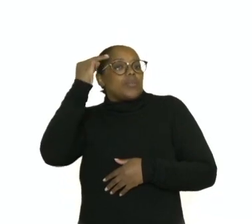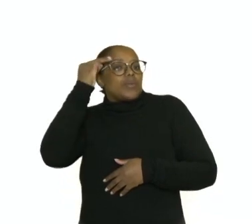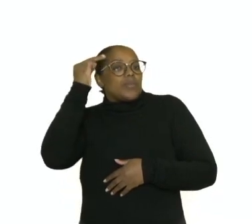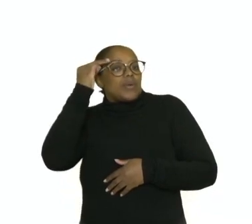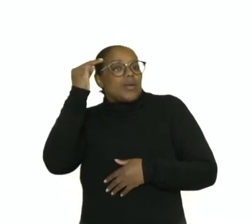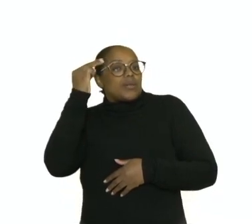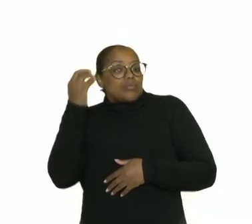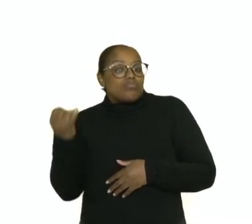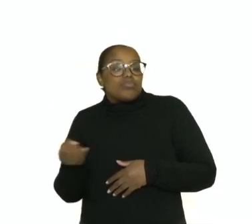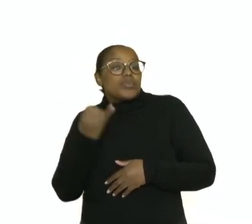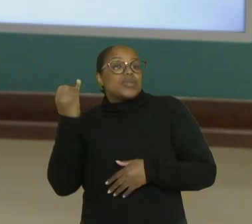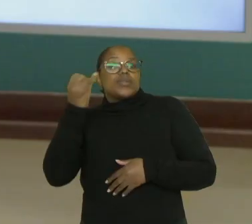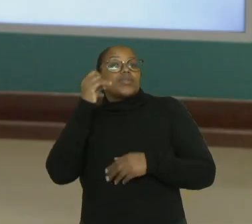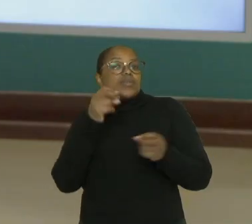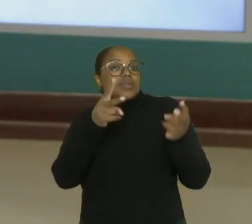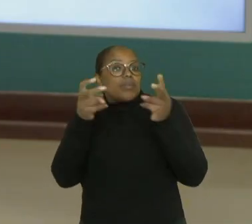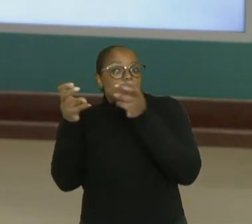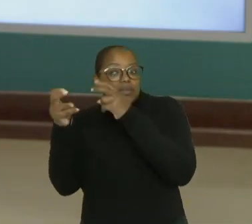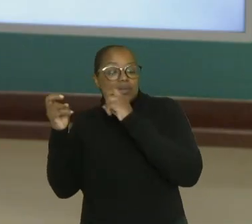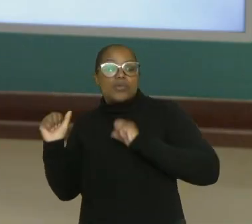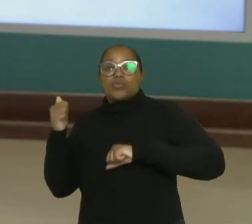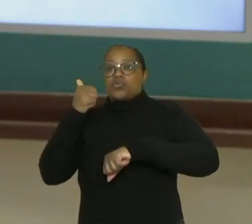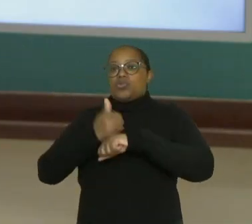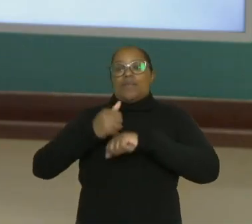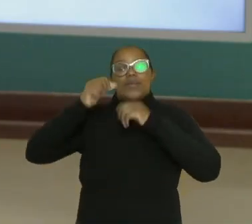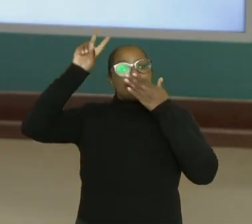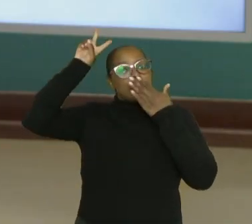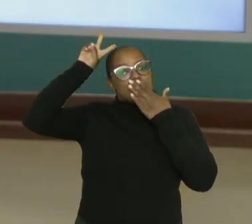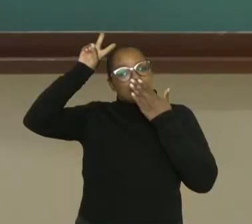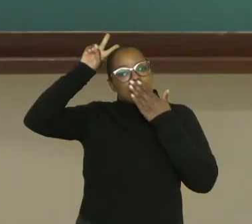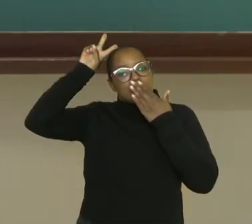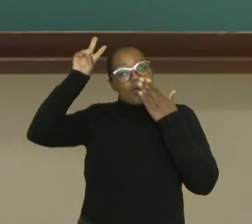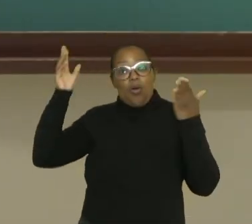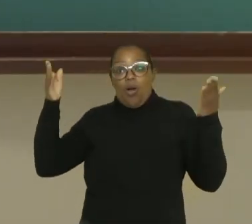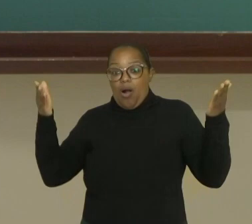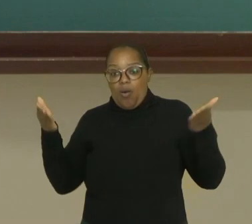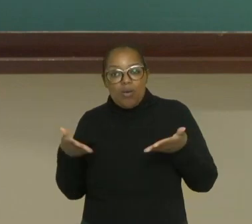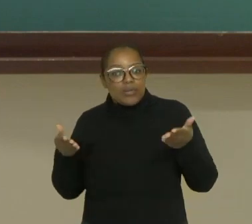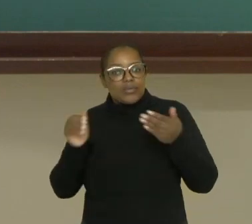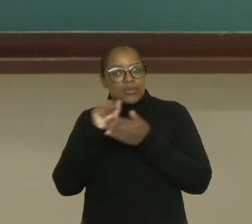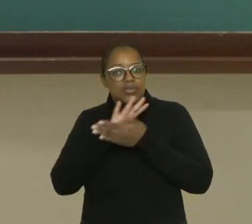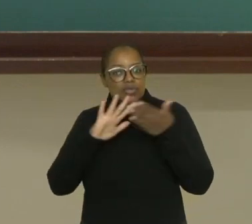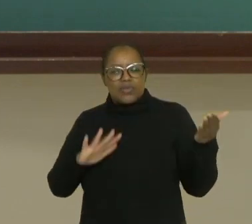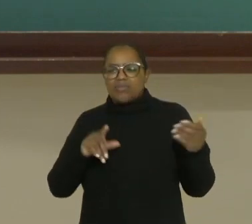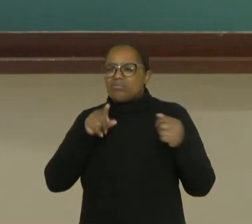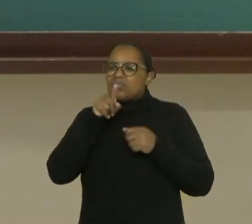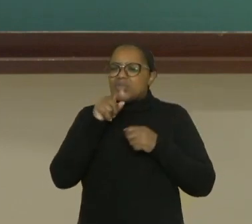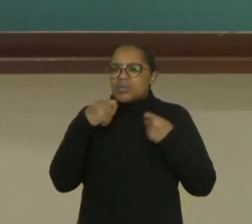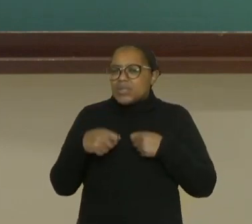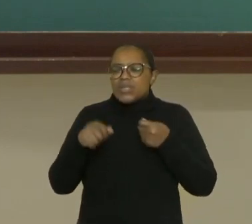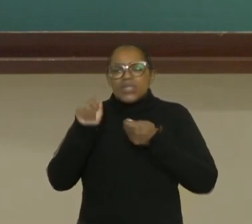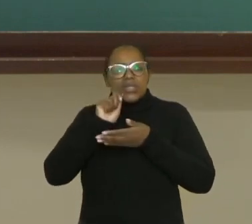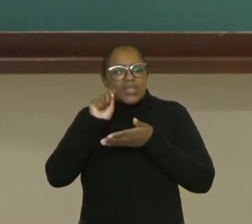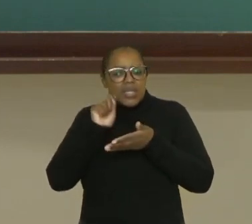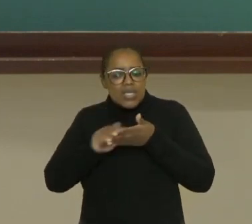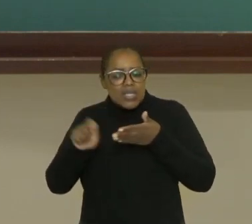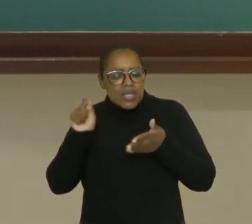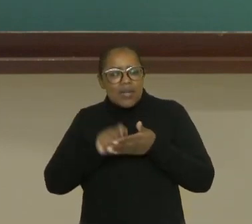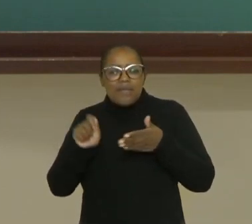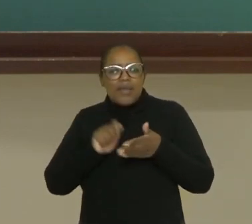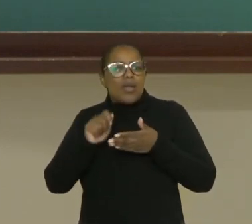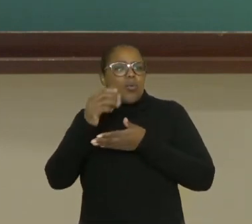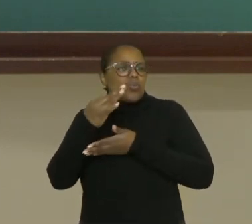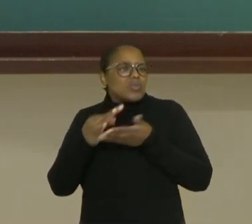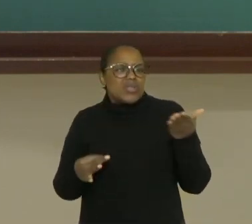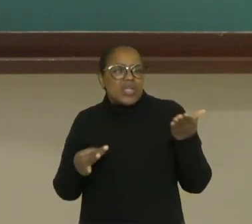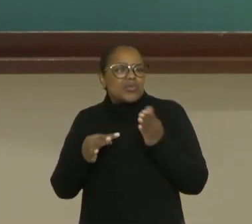indígena. Então, nesta atividade, vocês devem escrever um pequeno texto sobre o que você entendeu da